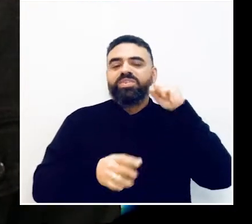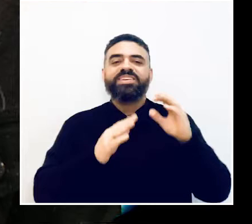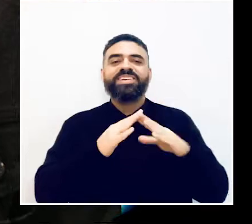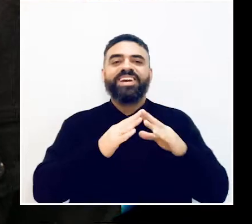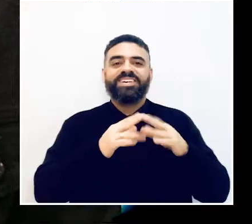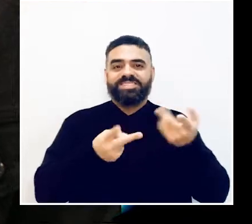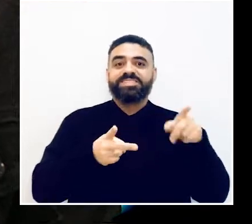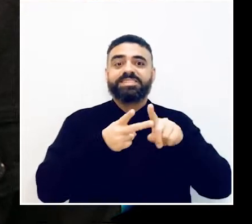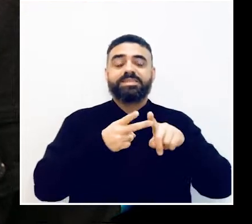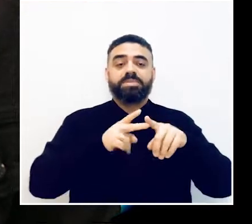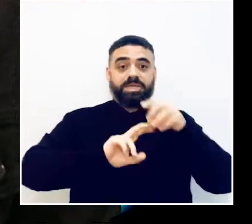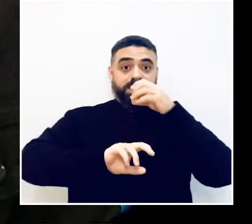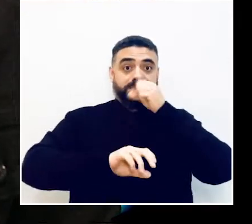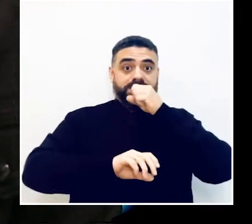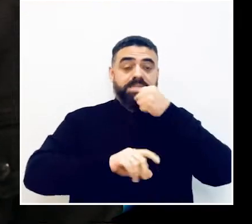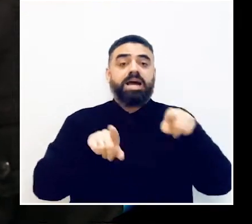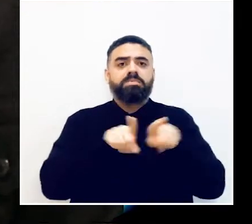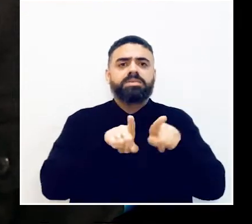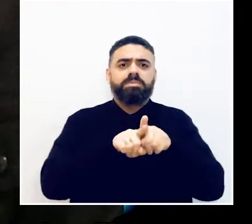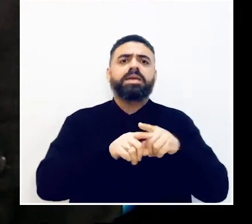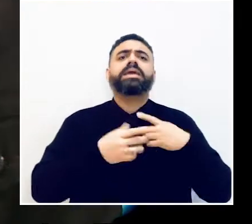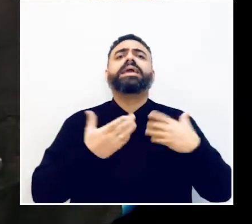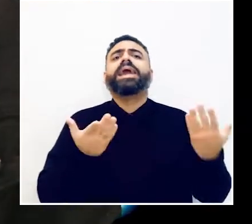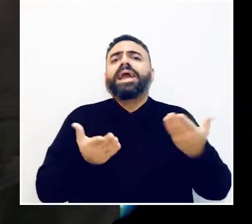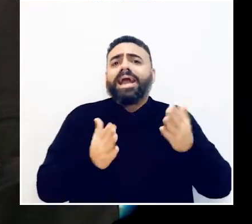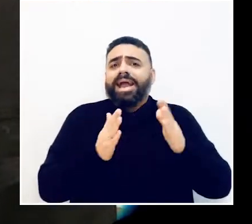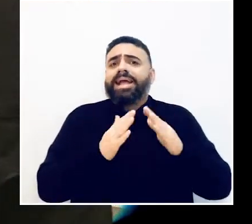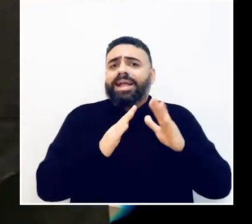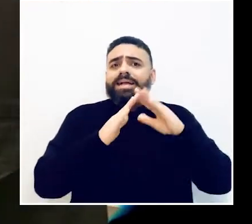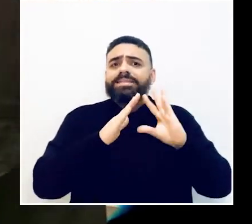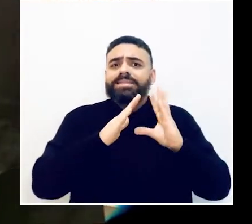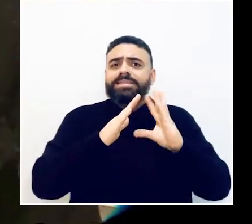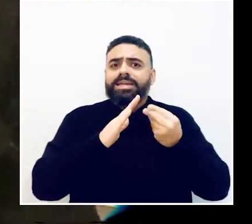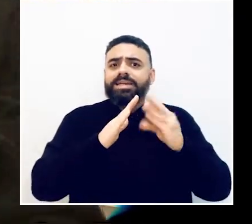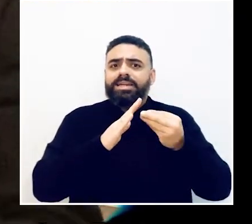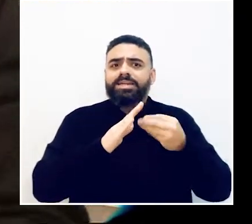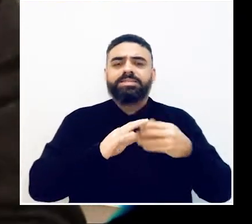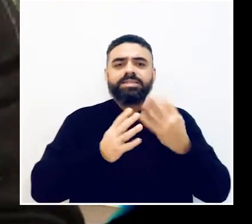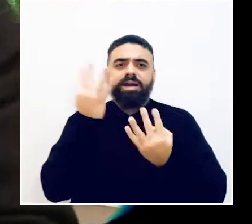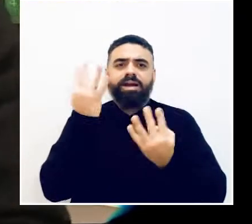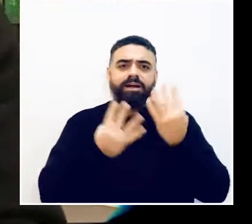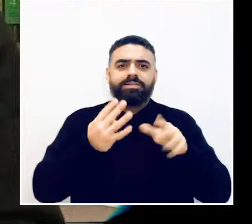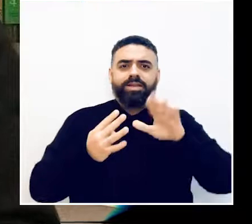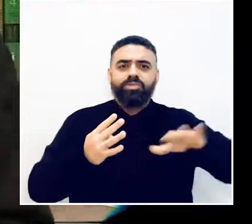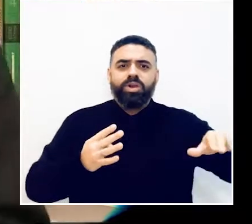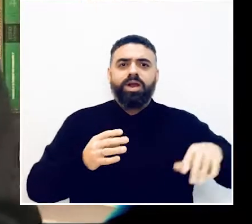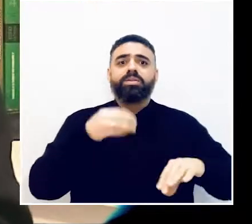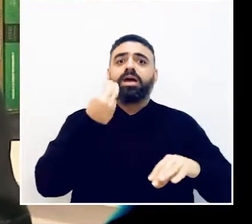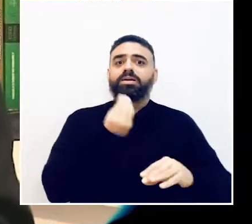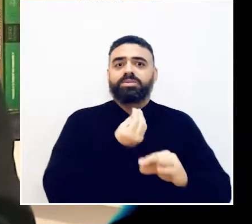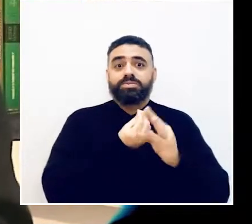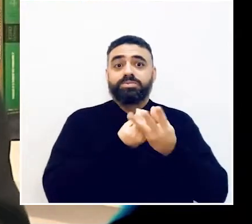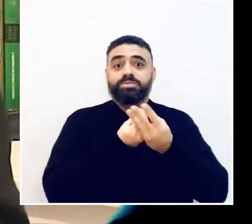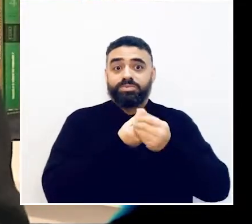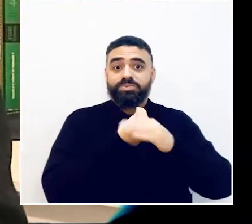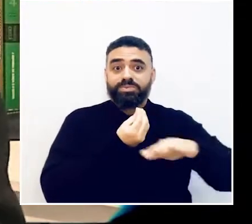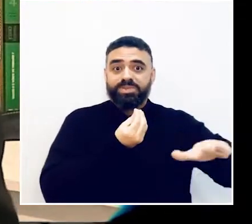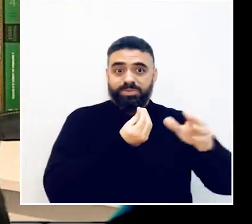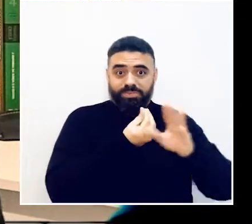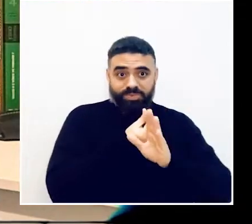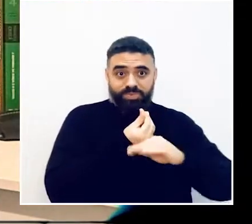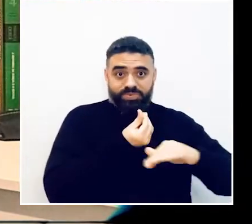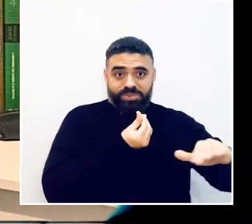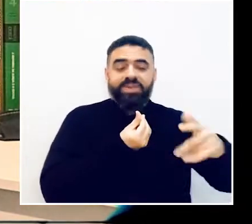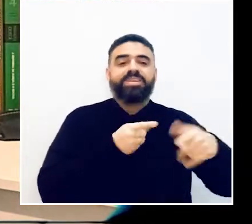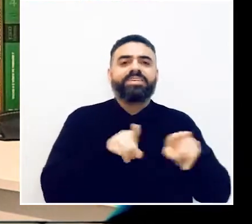nas cantatas da UCP, nas atividades assim de corais na igreja. Então desde sempre assim, meus pais